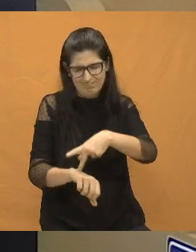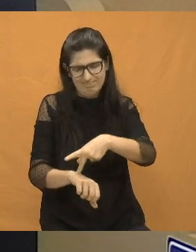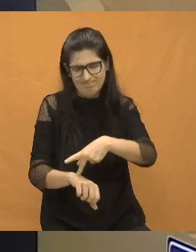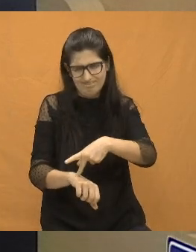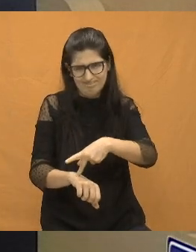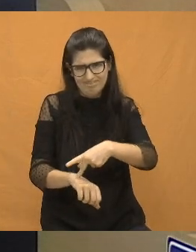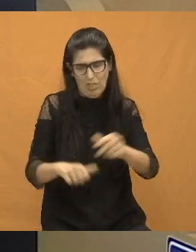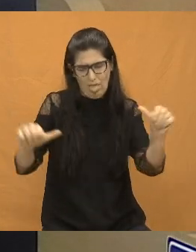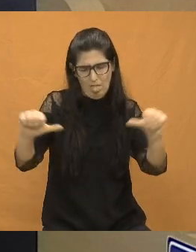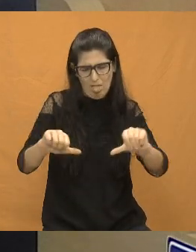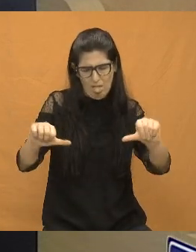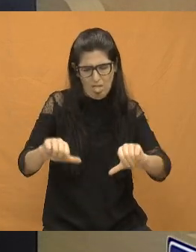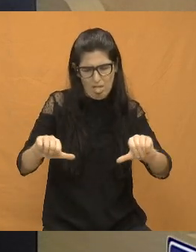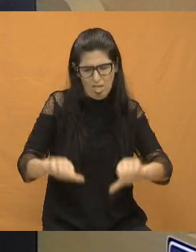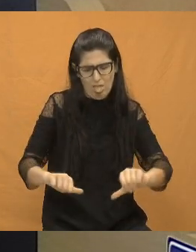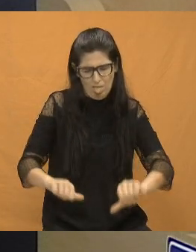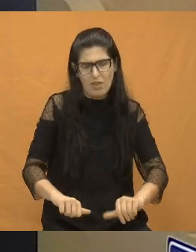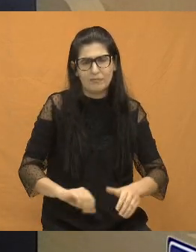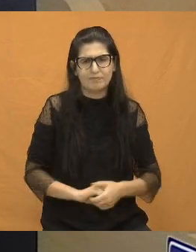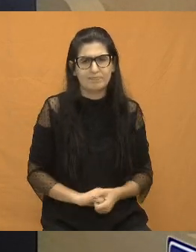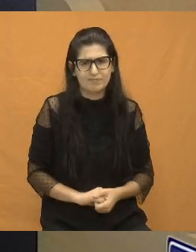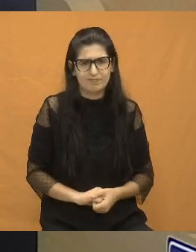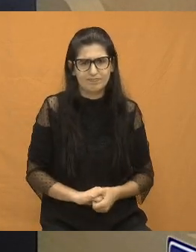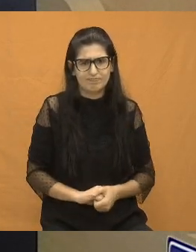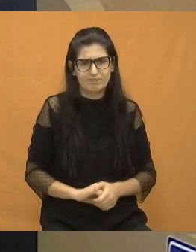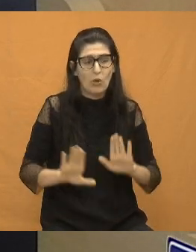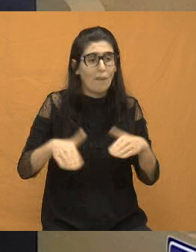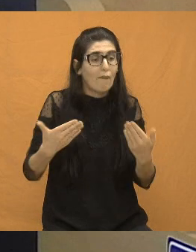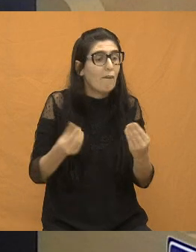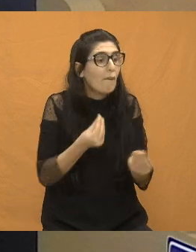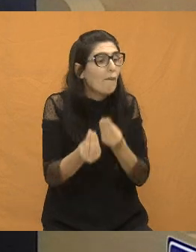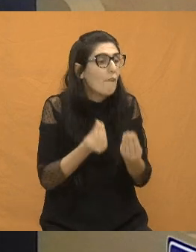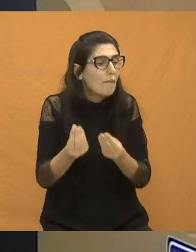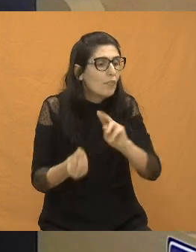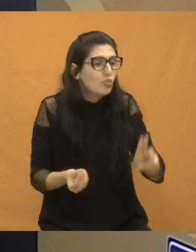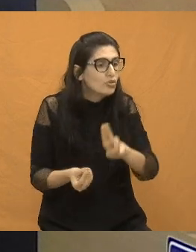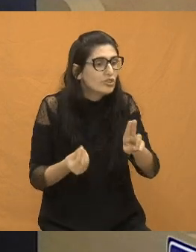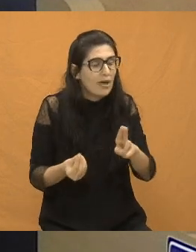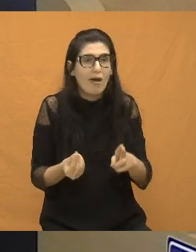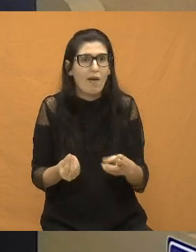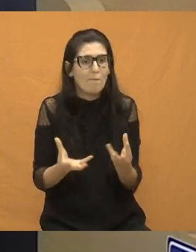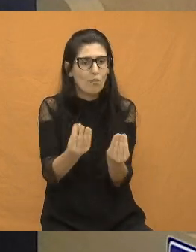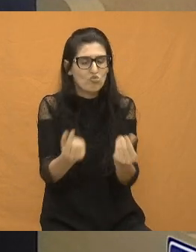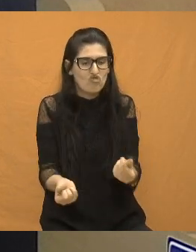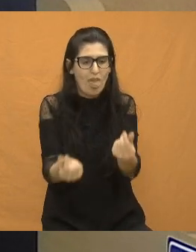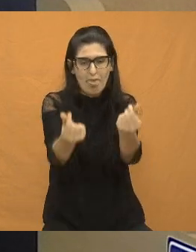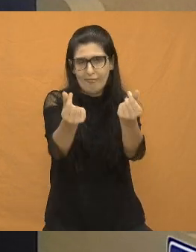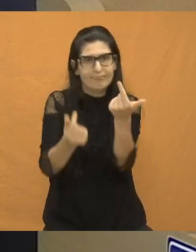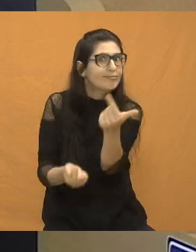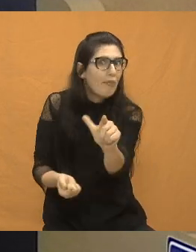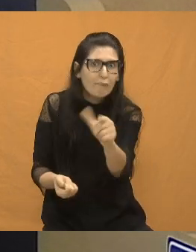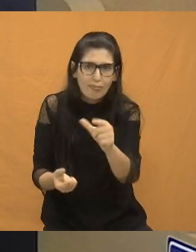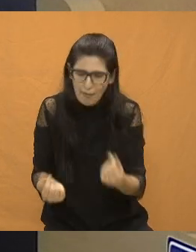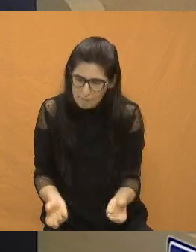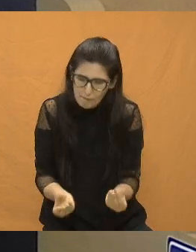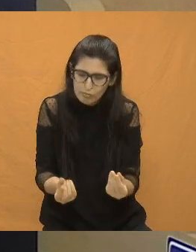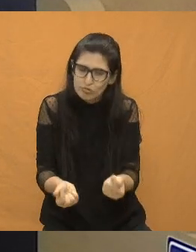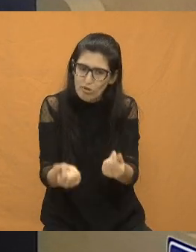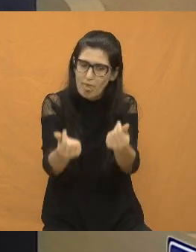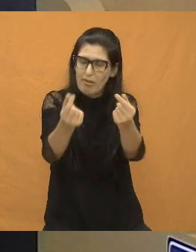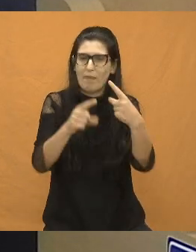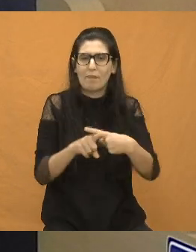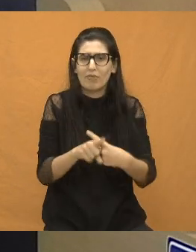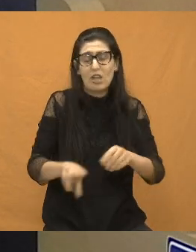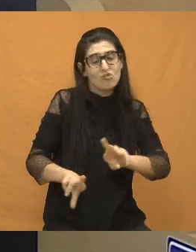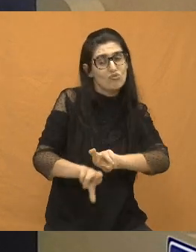aplicar se você não tem o recurso ainda em suas mãos, né? O que está colocando, ele é diferente da condição que o